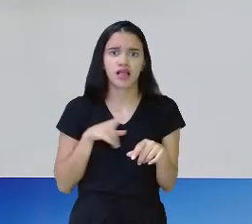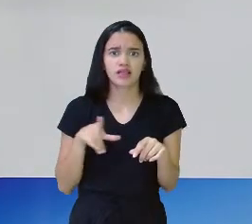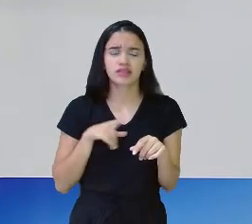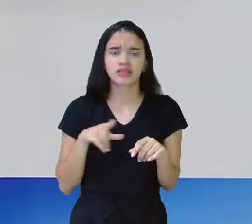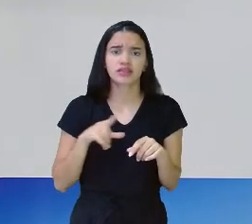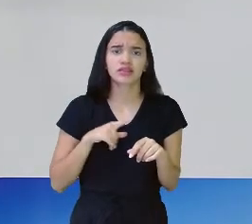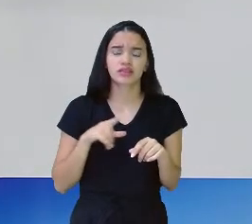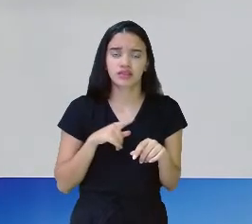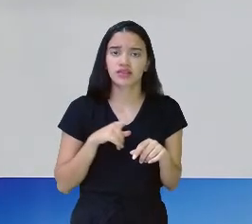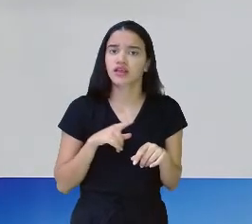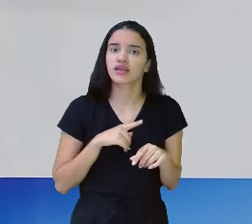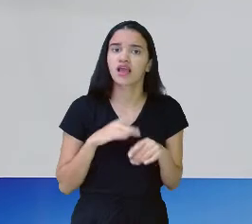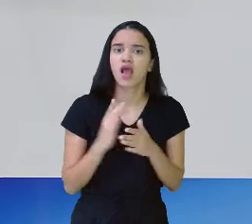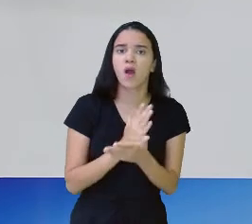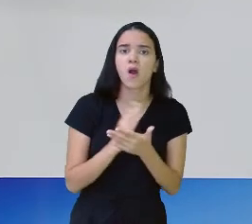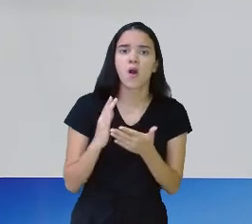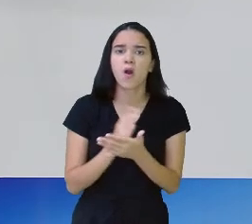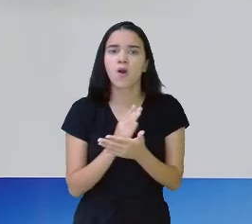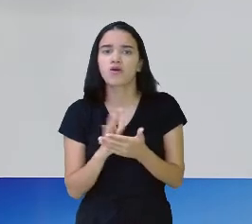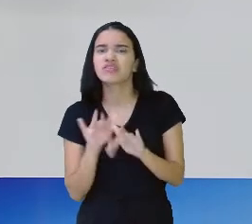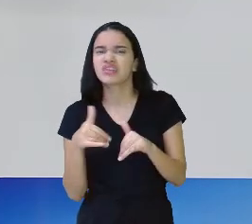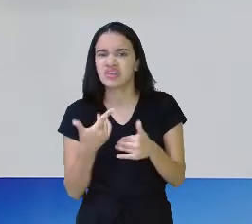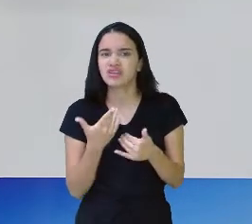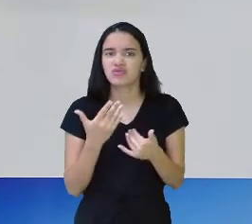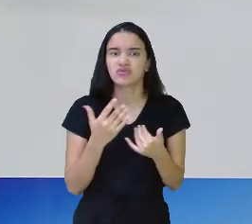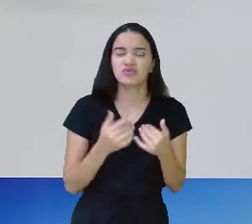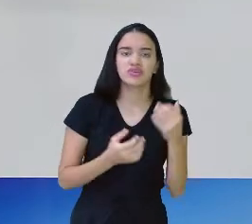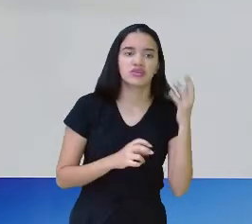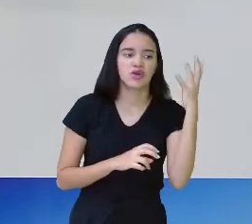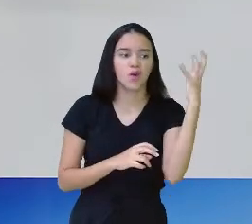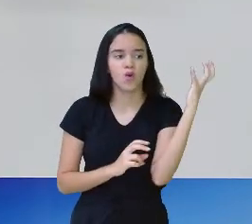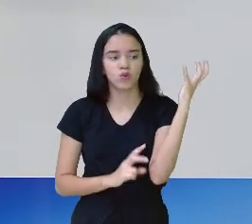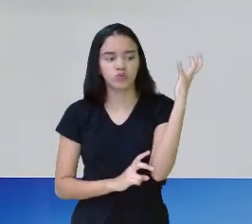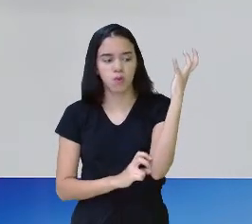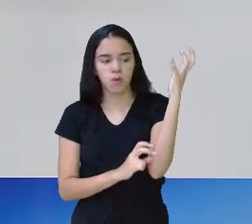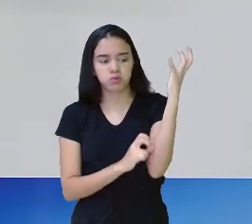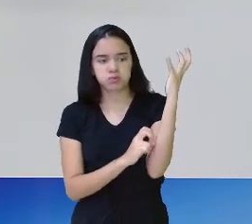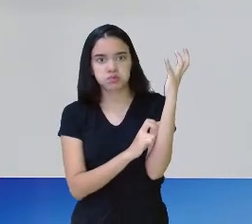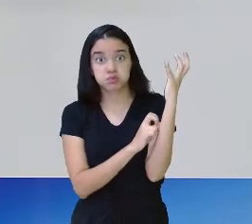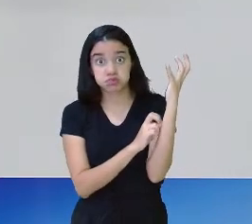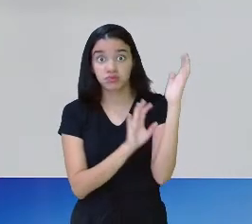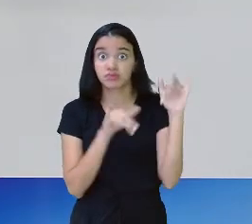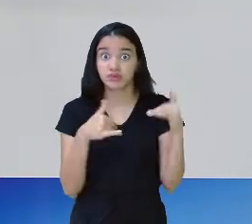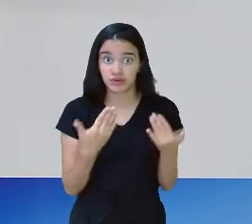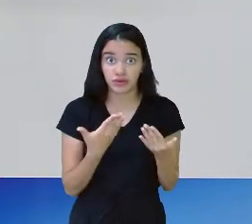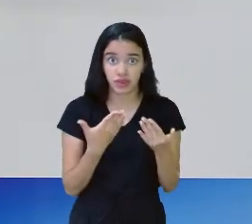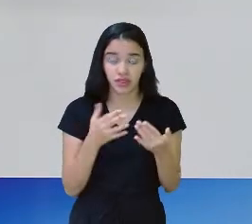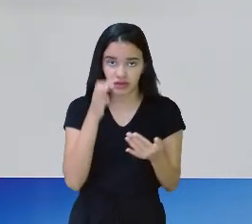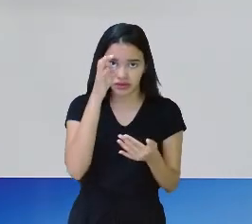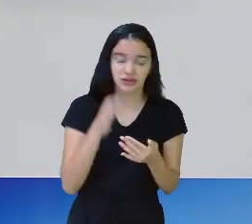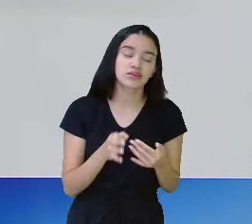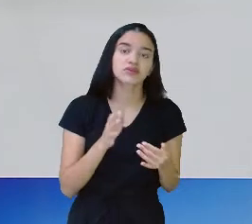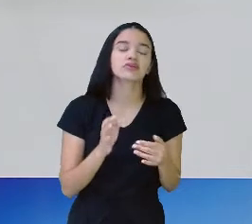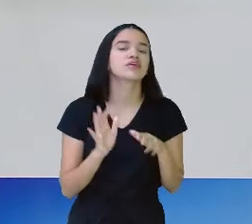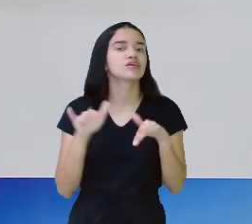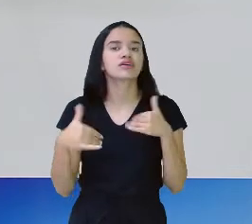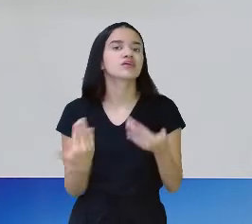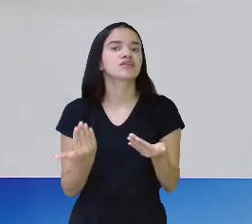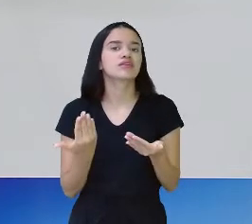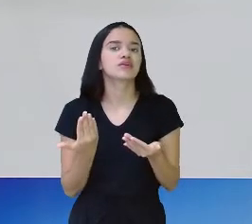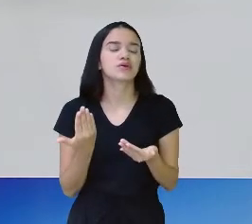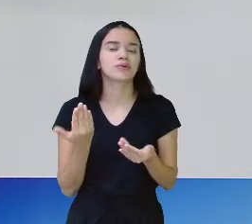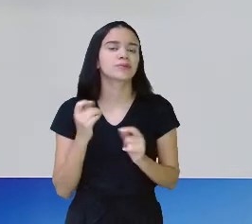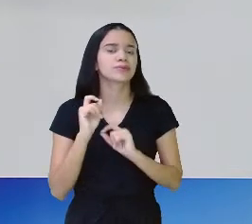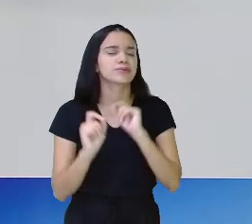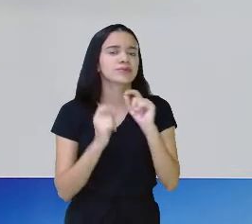feito algumas destruições nessas cidades a que eu me referi, tá certo? Mas aí, o que é que eu